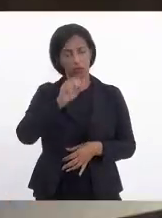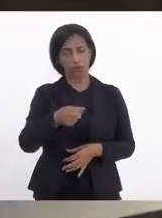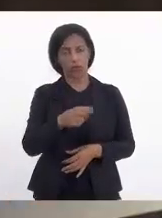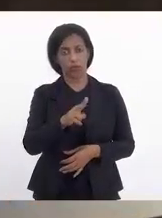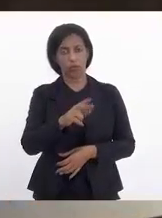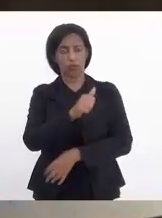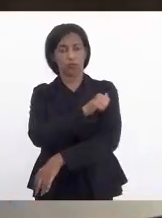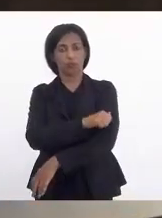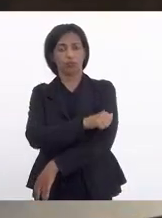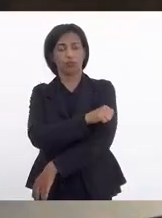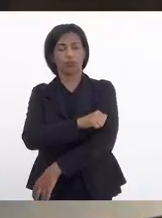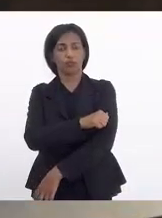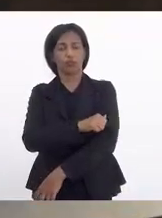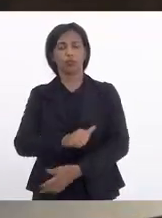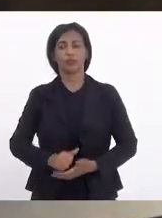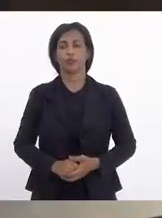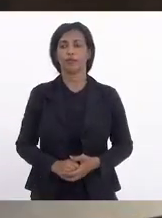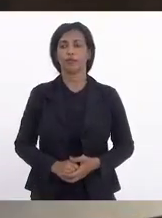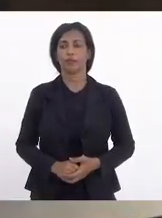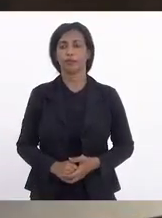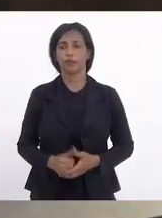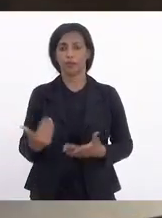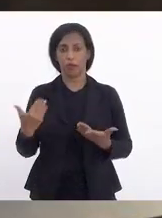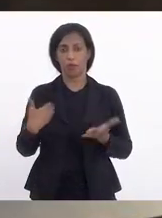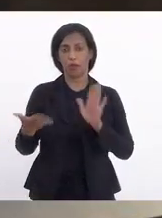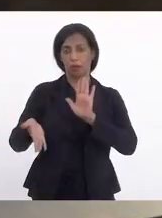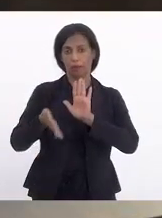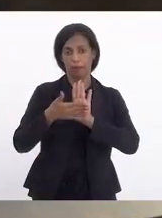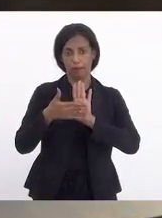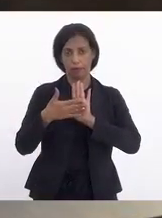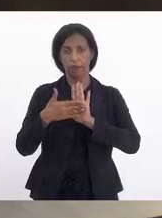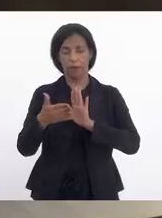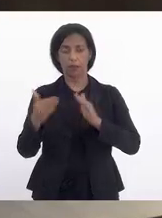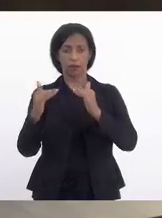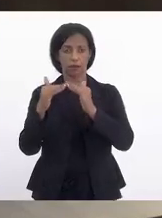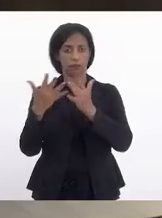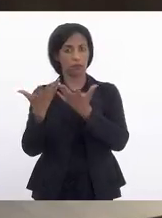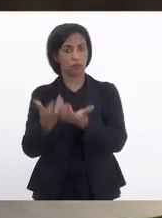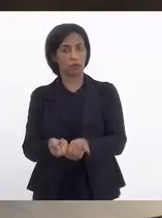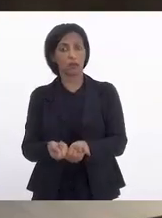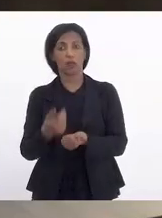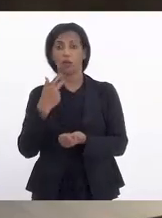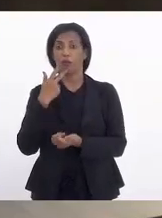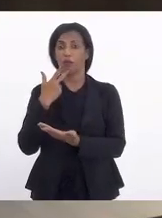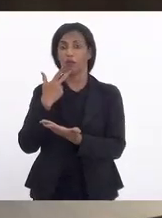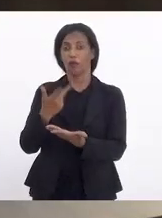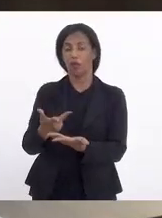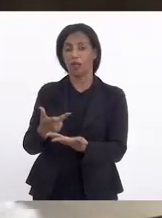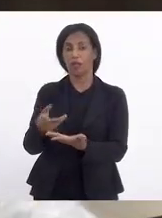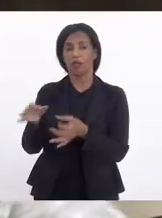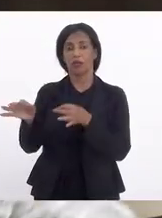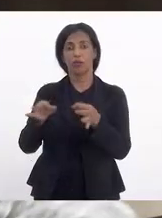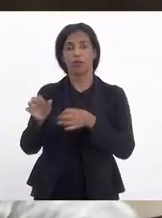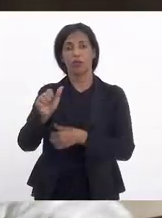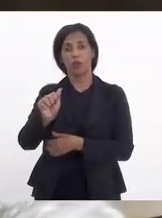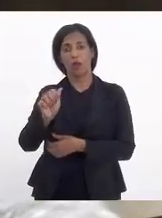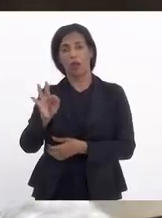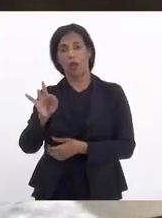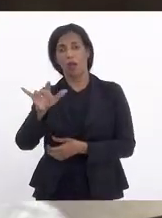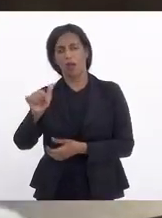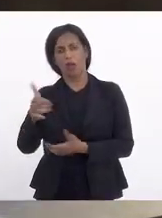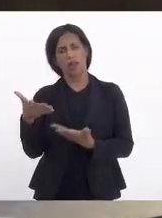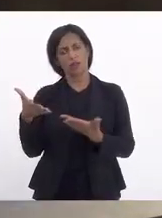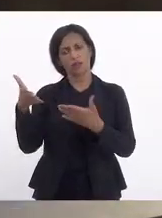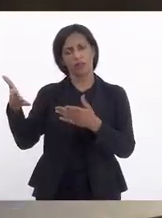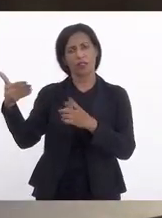enfermeira Rejane que eu acabei de emitir o parecer para o meu parecer é favorável não tinha falado no projeto Deputado Átila